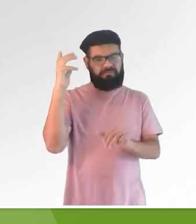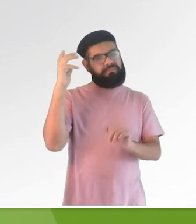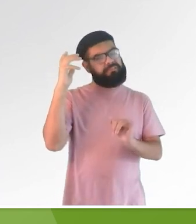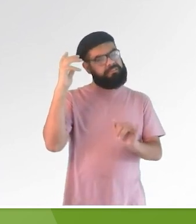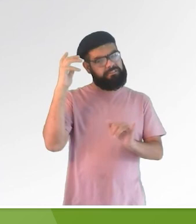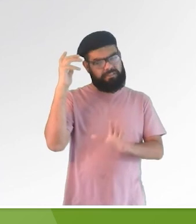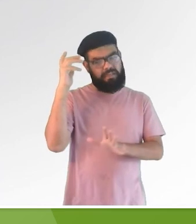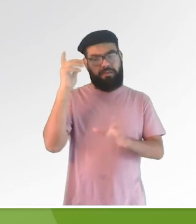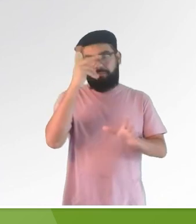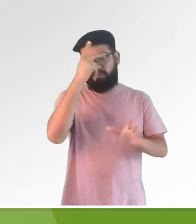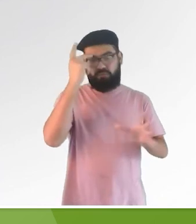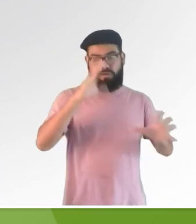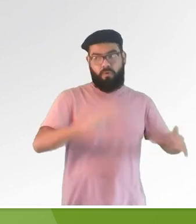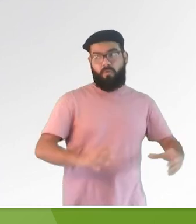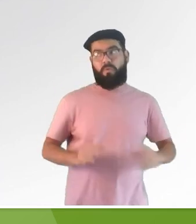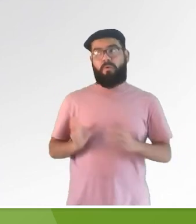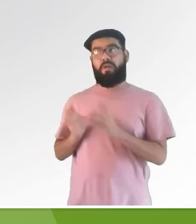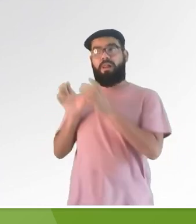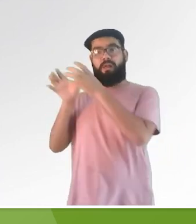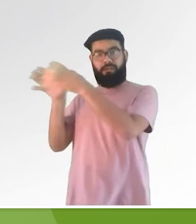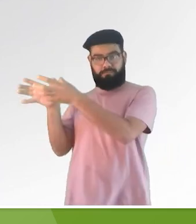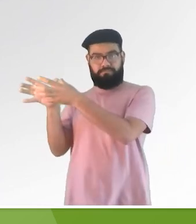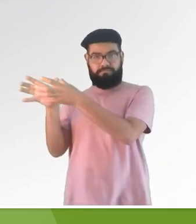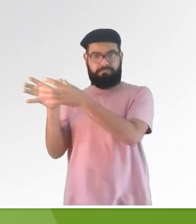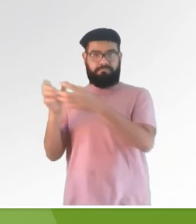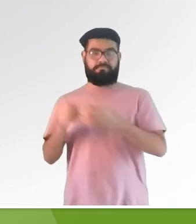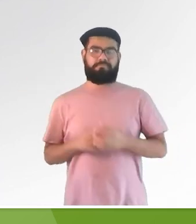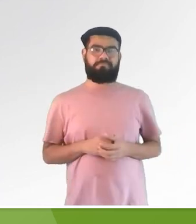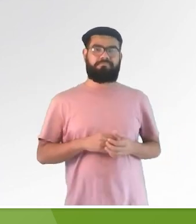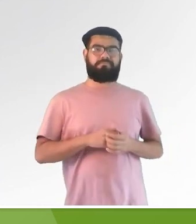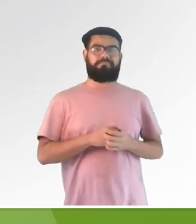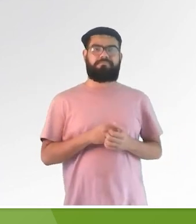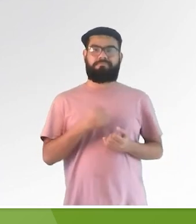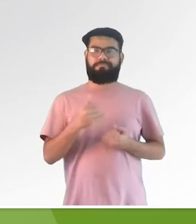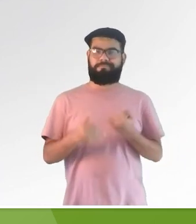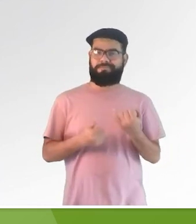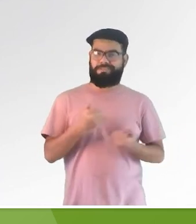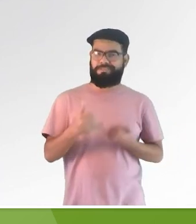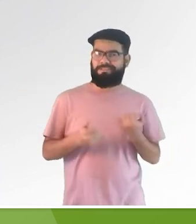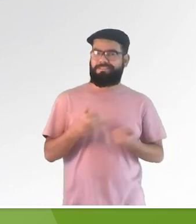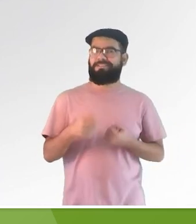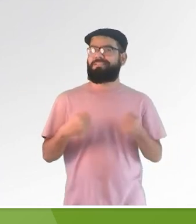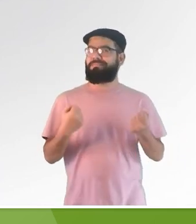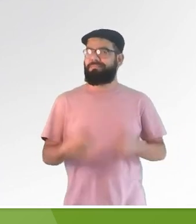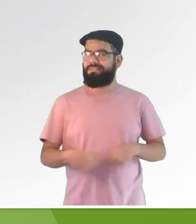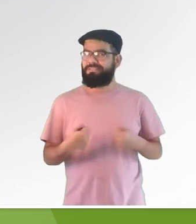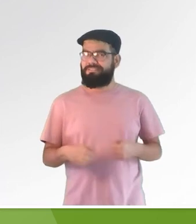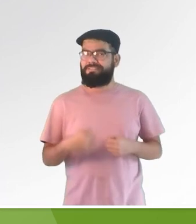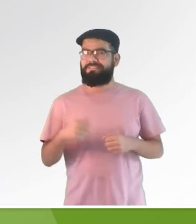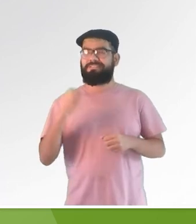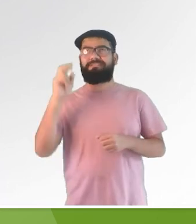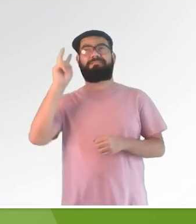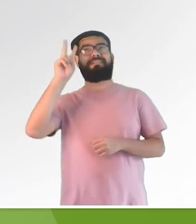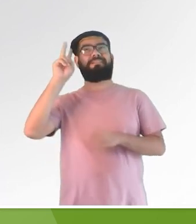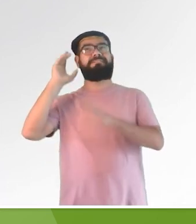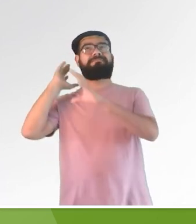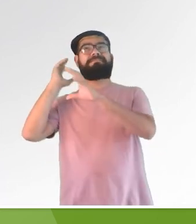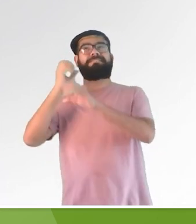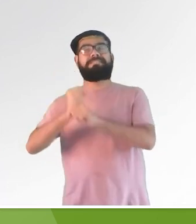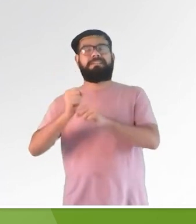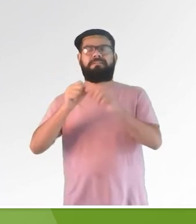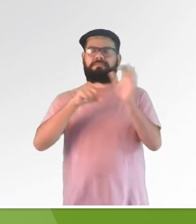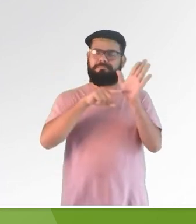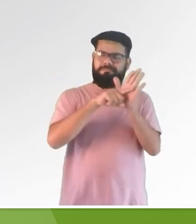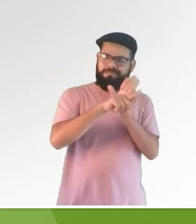colocou lá. Tudo indica que essa brincadeira popular vai precisar de uma revisão. Pesquisa desenvolvida